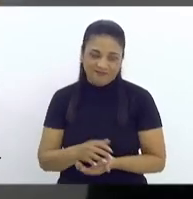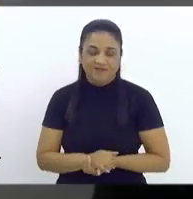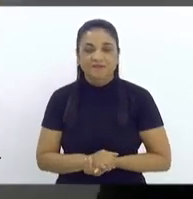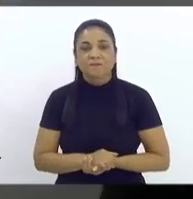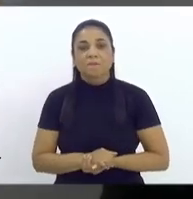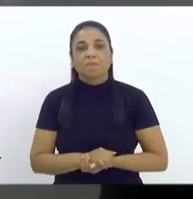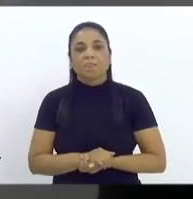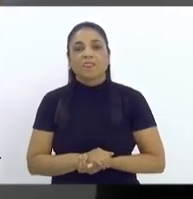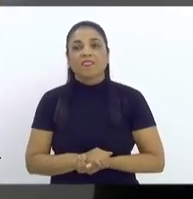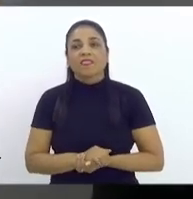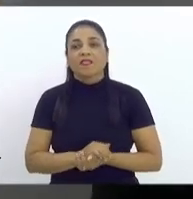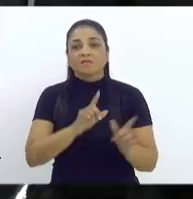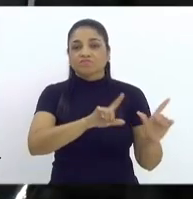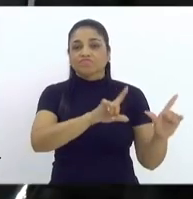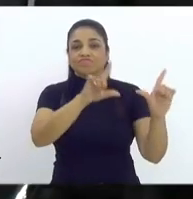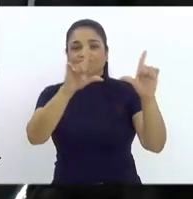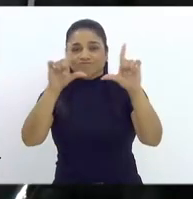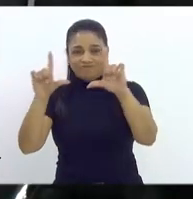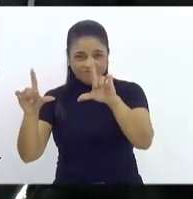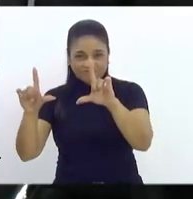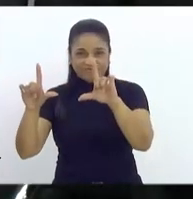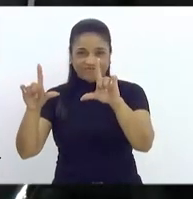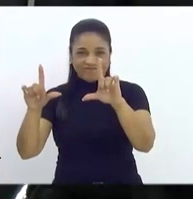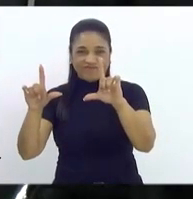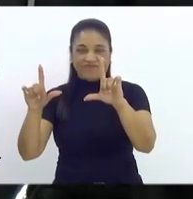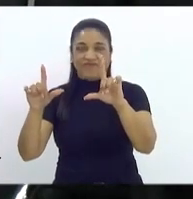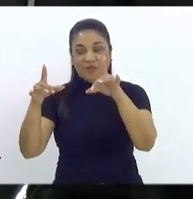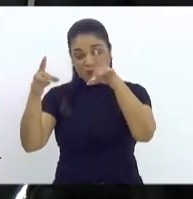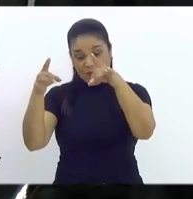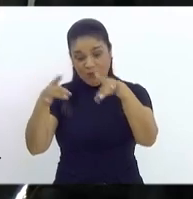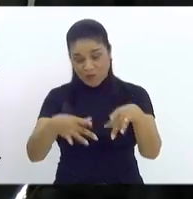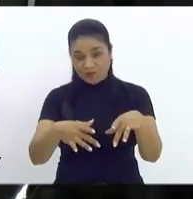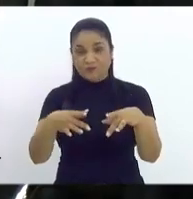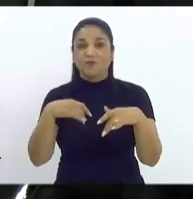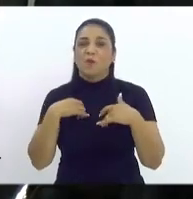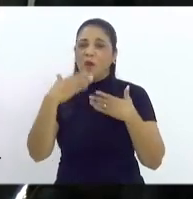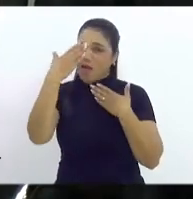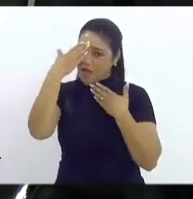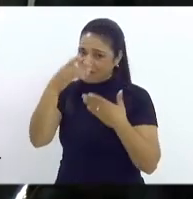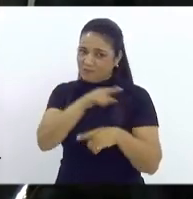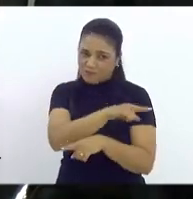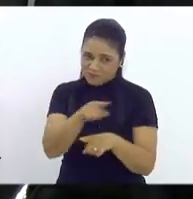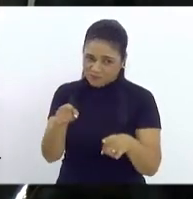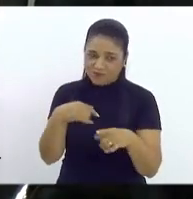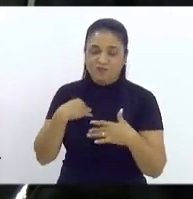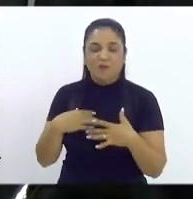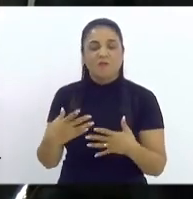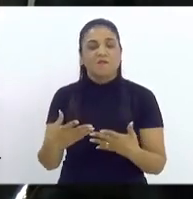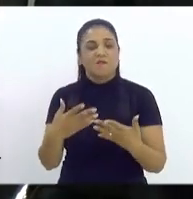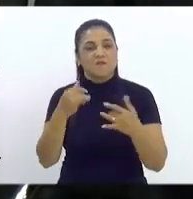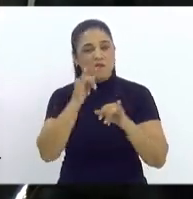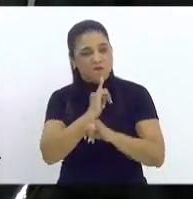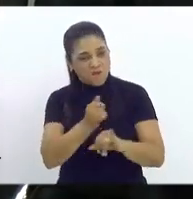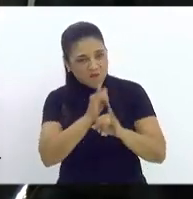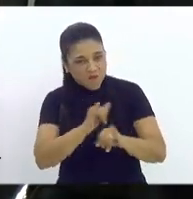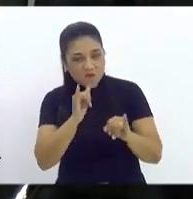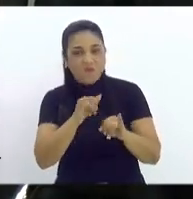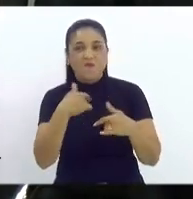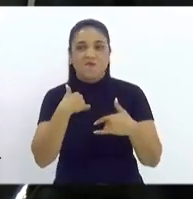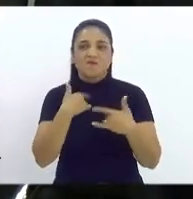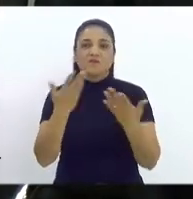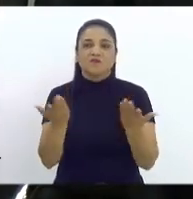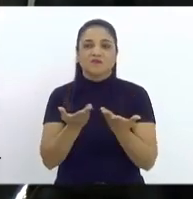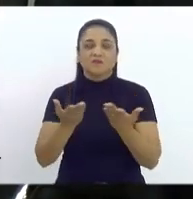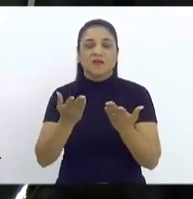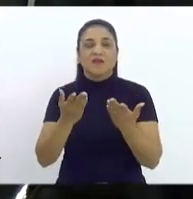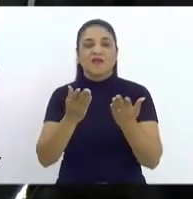Bom, último, eu agradeço aí estarem escutando, mas eu vou para o último ponto aqui, falar um pouquinho da cadeia de valor